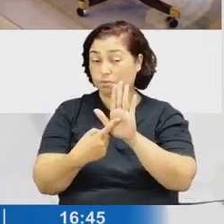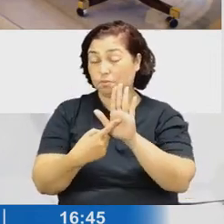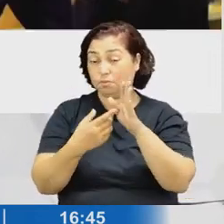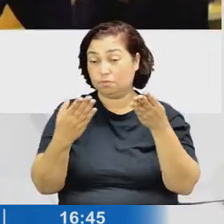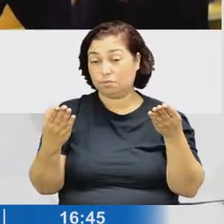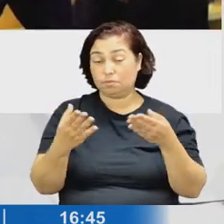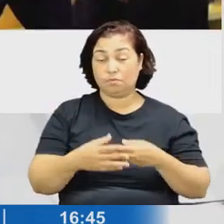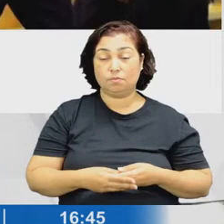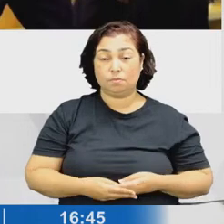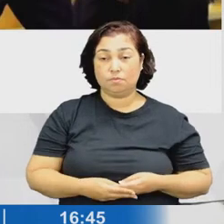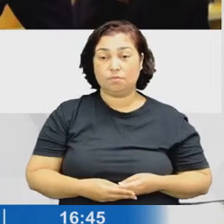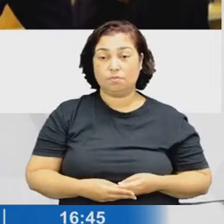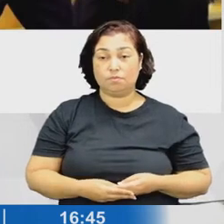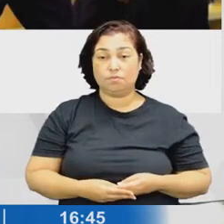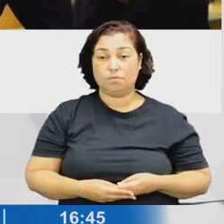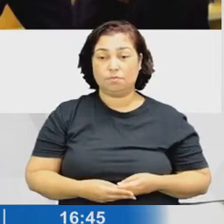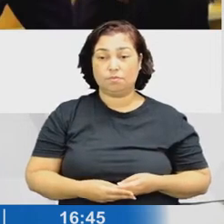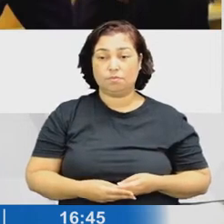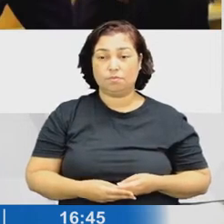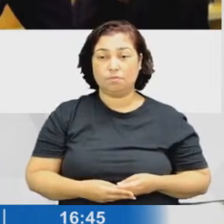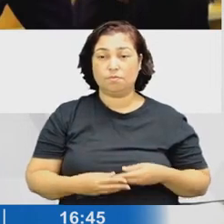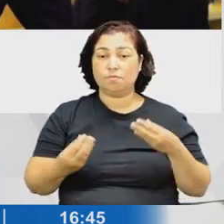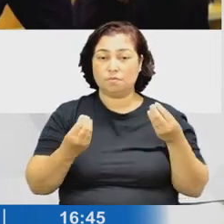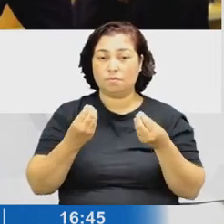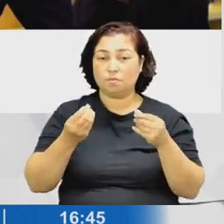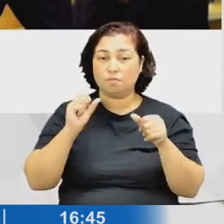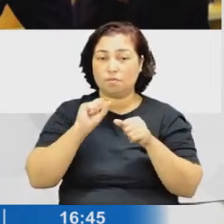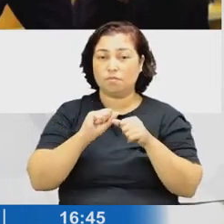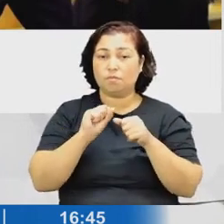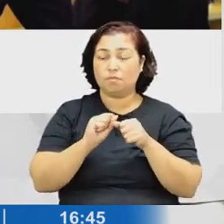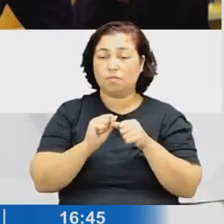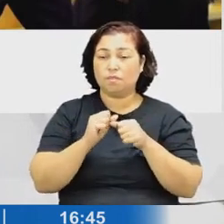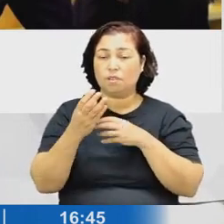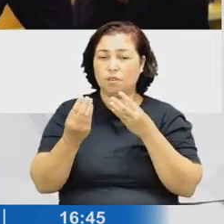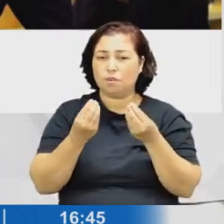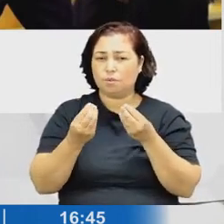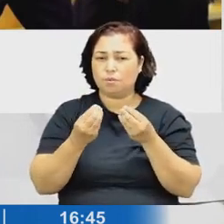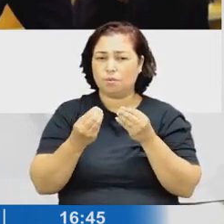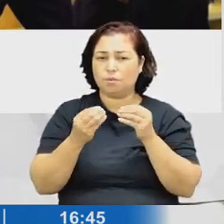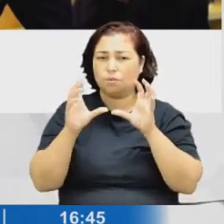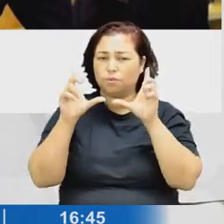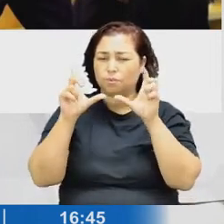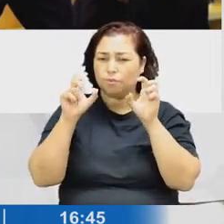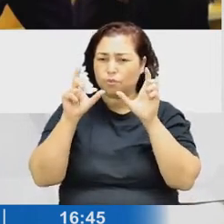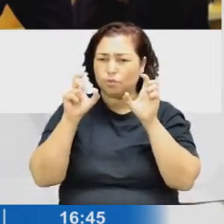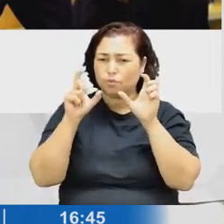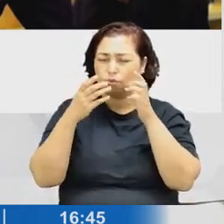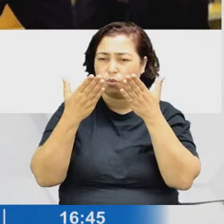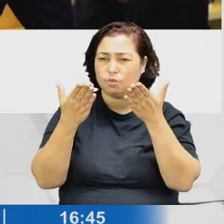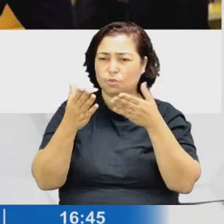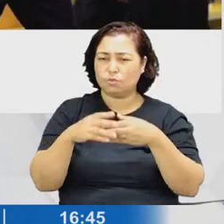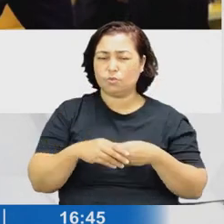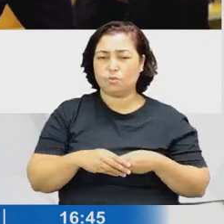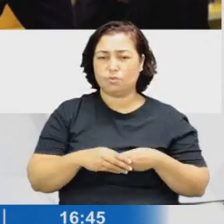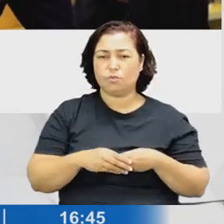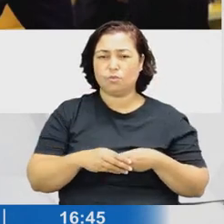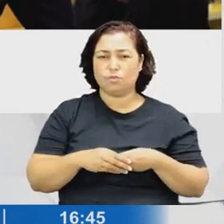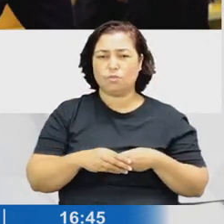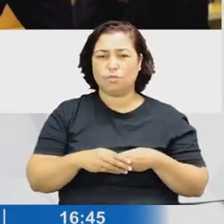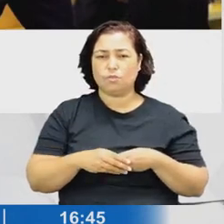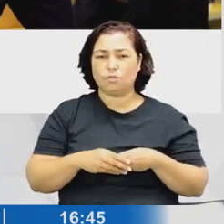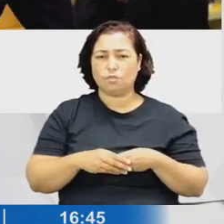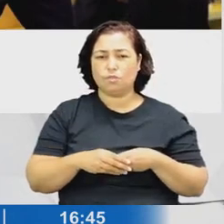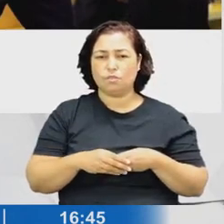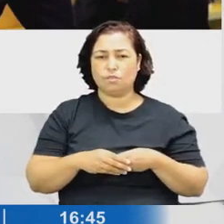ali ó como é que ele despacha com vício dele sentado com pena na mesa tem muitas fotos com pena mesmo proposital quem manda aqui sou eu